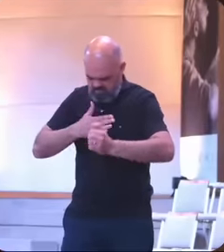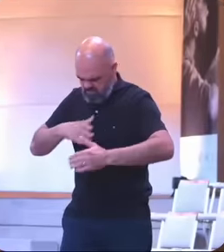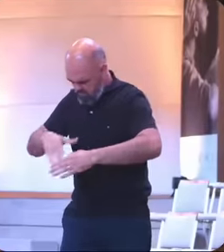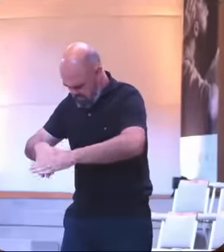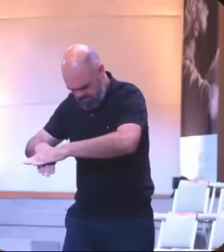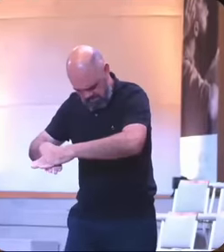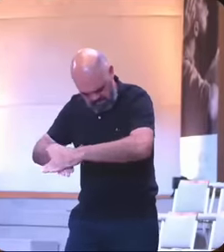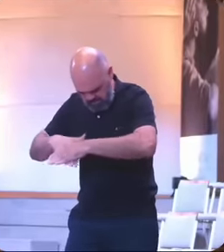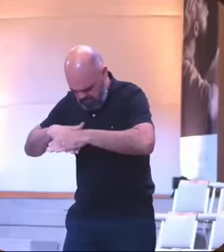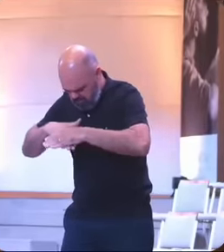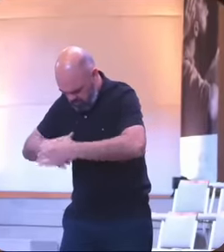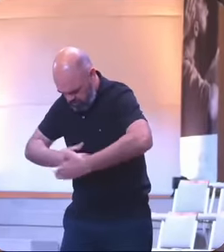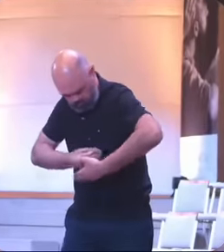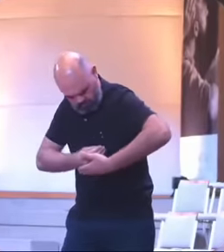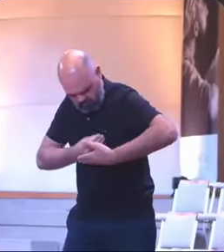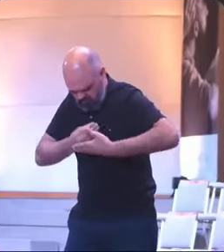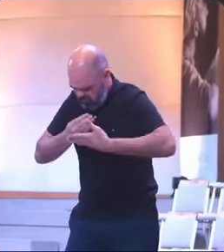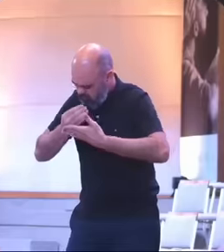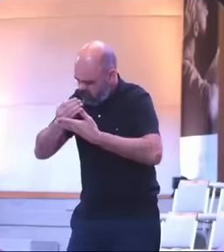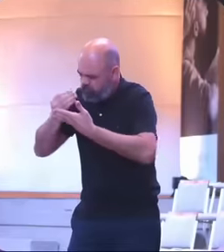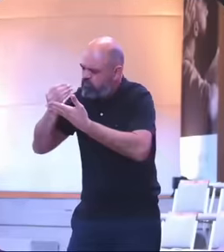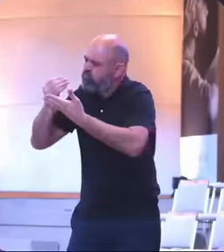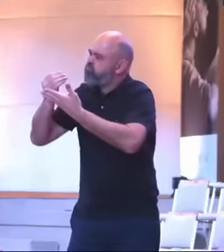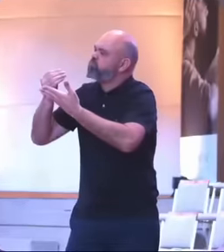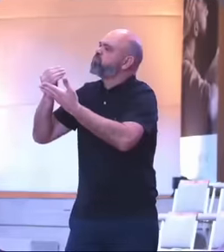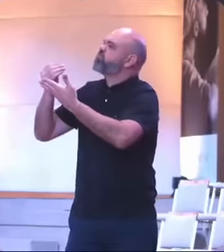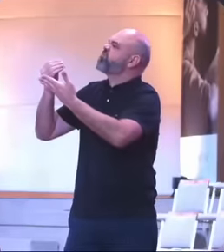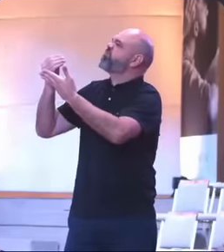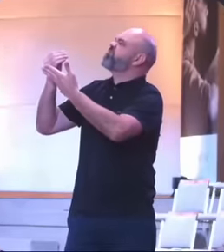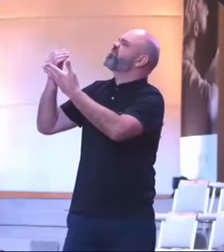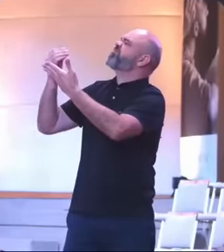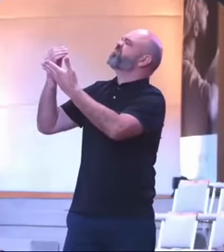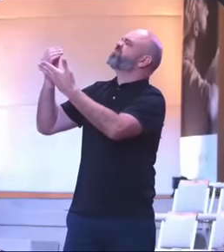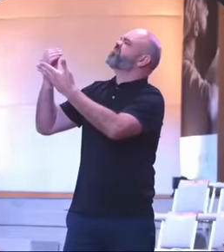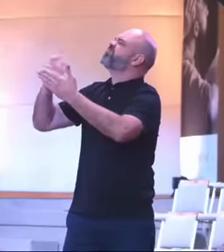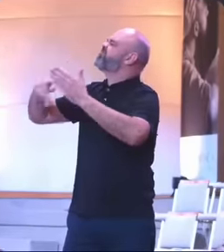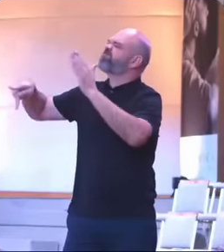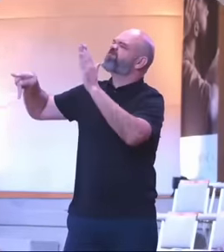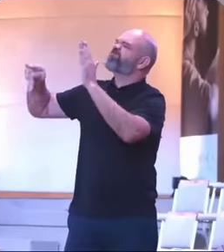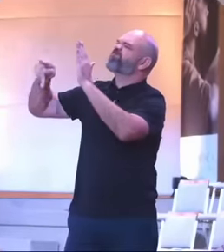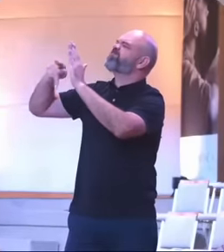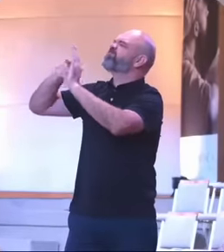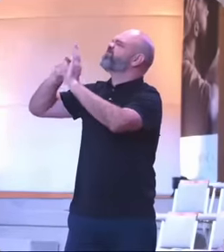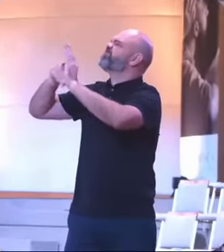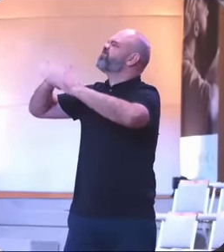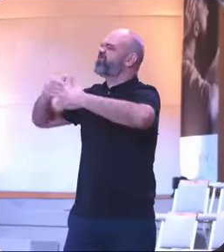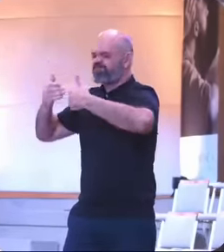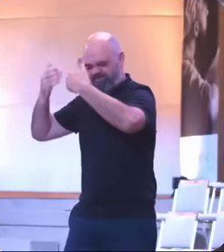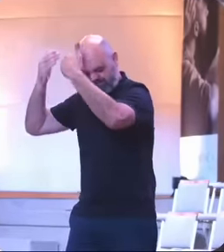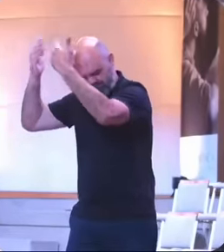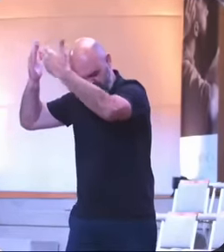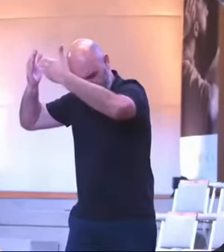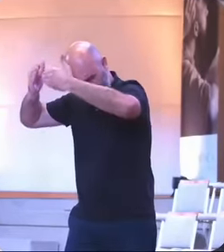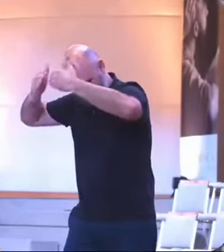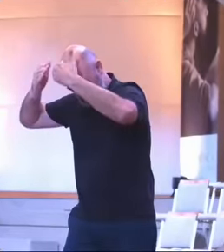Senhor. Eu me rendo a Ti, te dou o meu ser, entrego tudo a Ti.